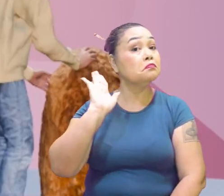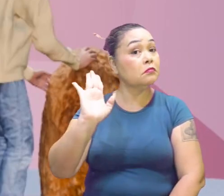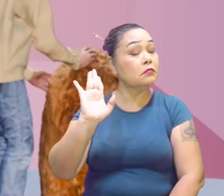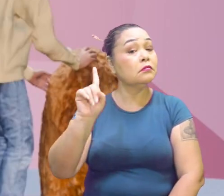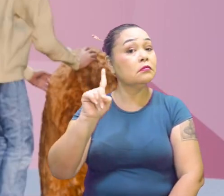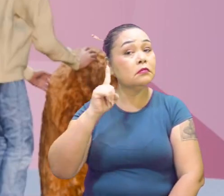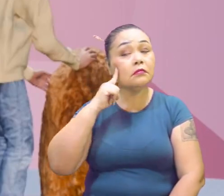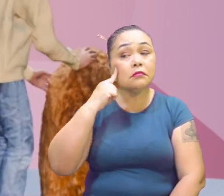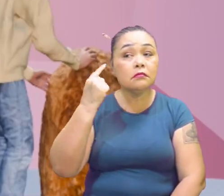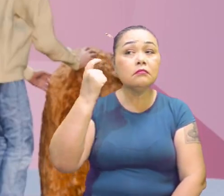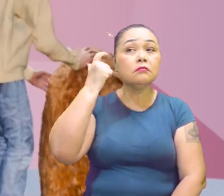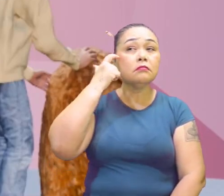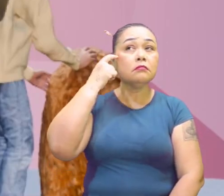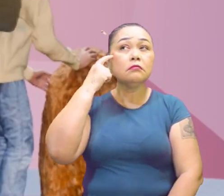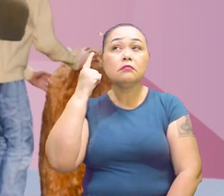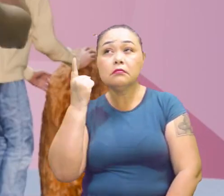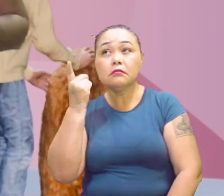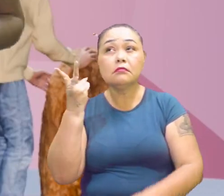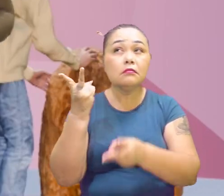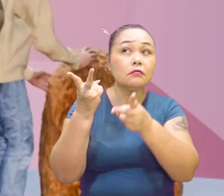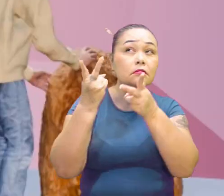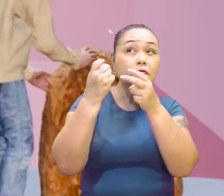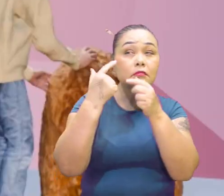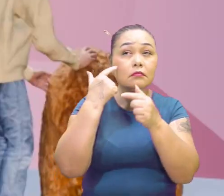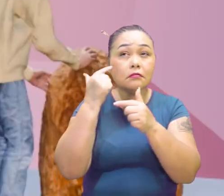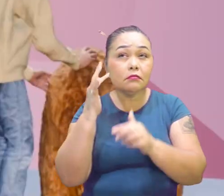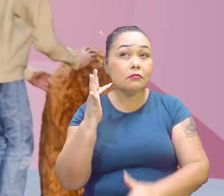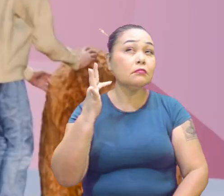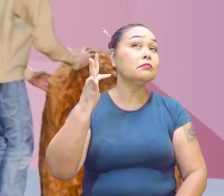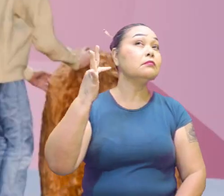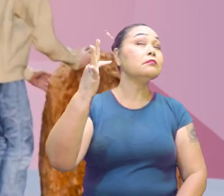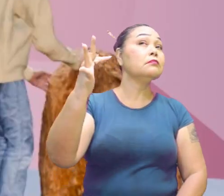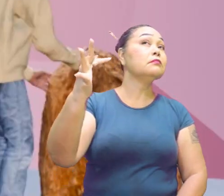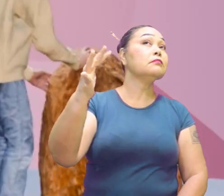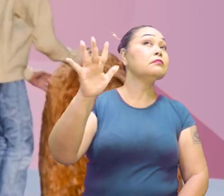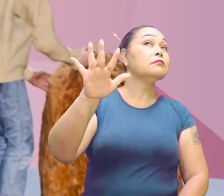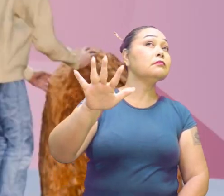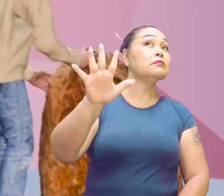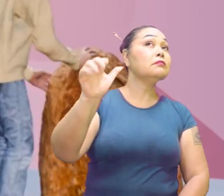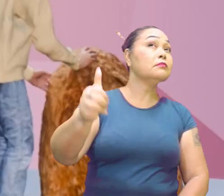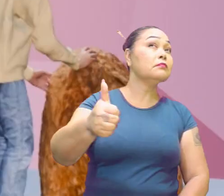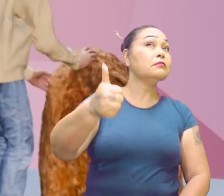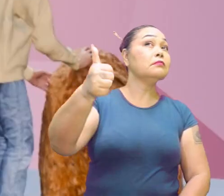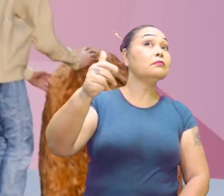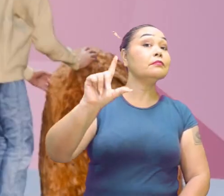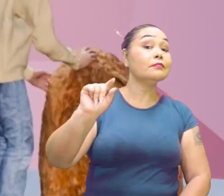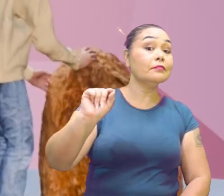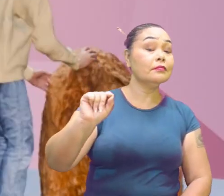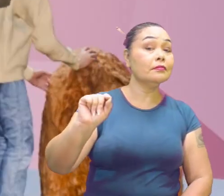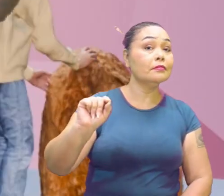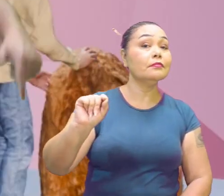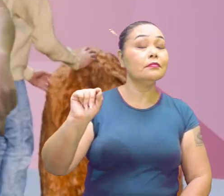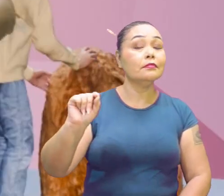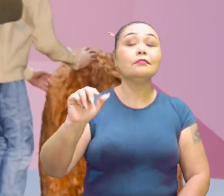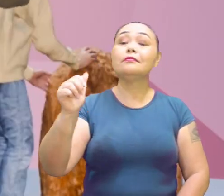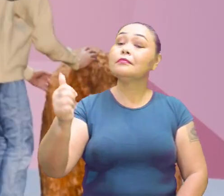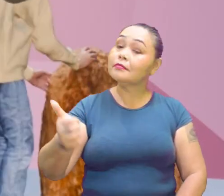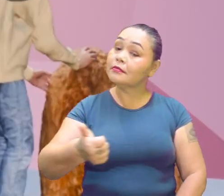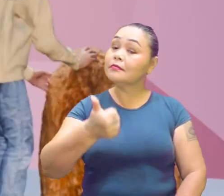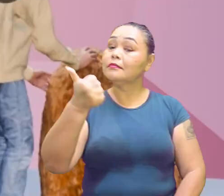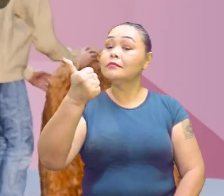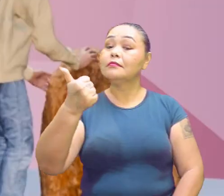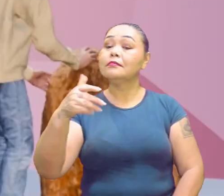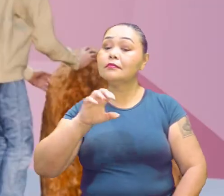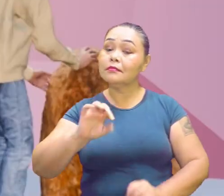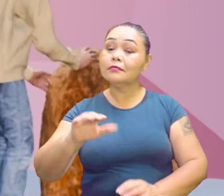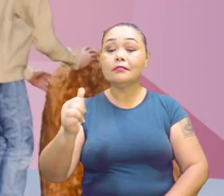candidato antenado, que você vê lá na frente algo melhor. Para quê? Para melhorar a educação,